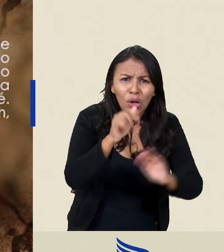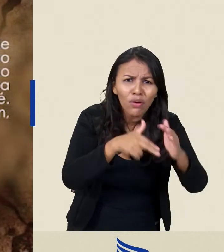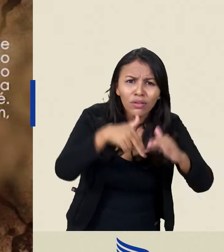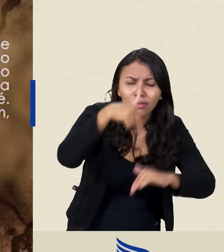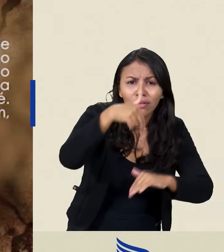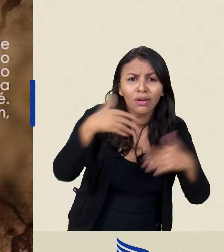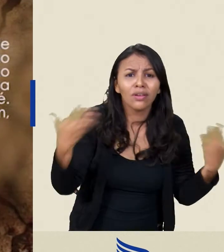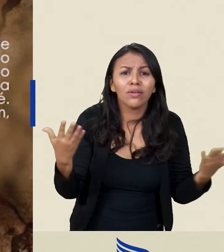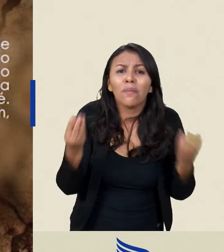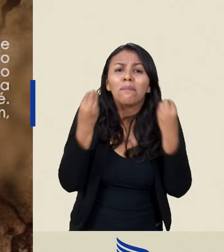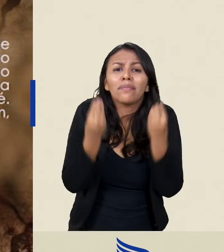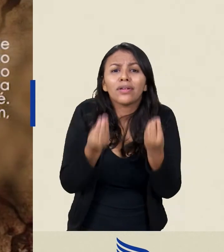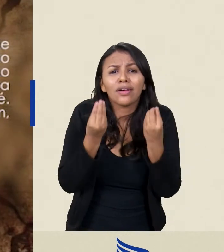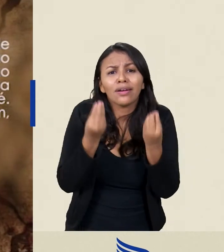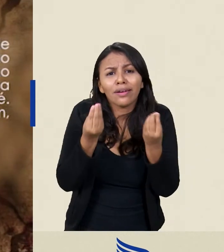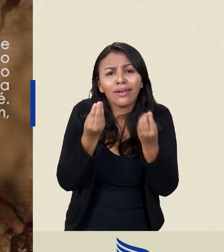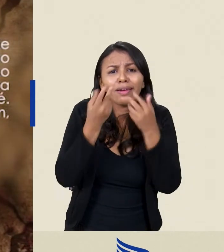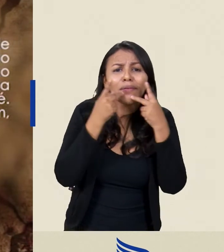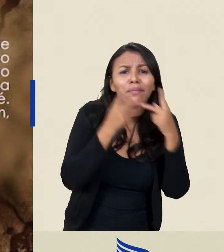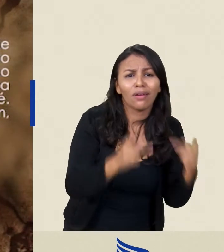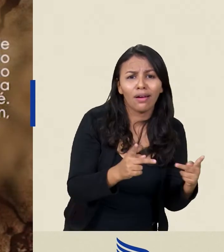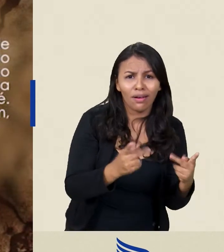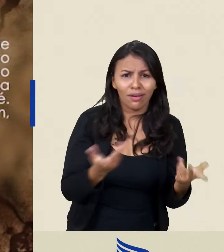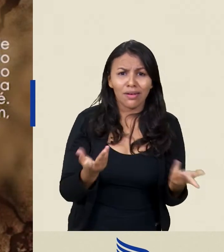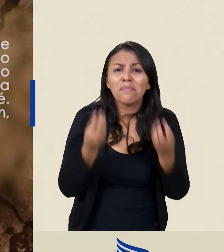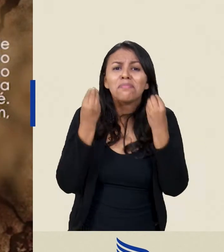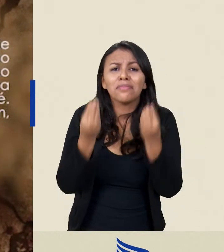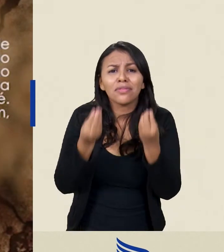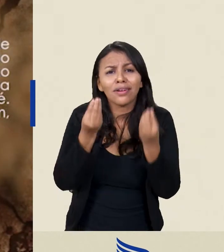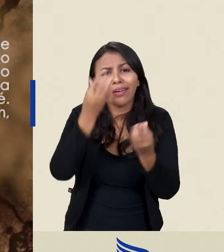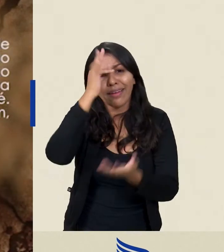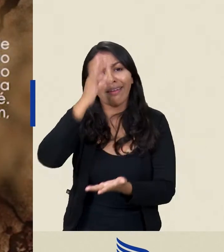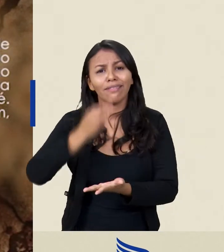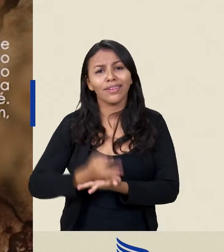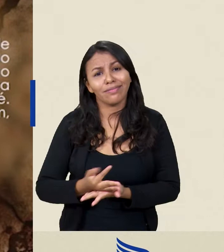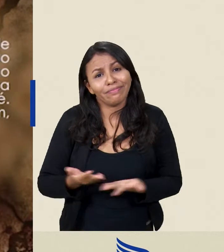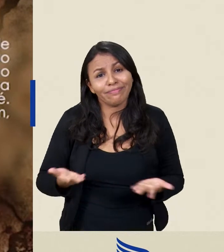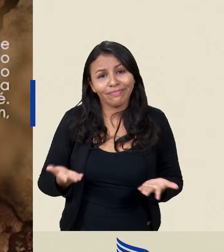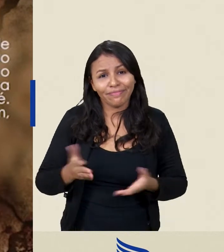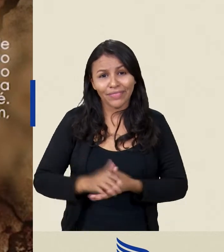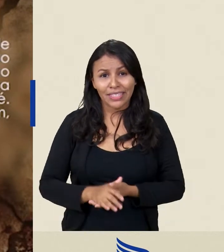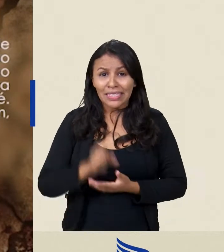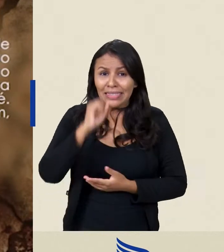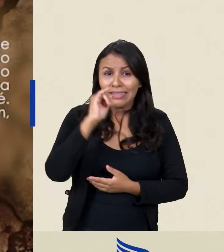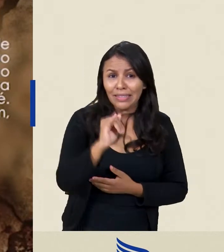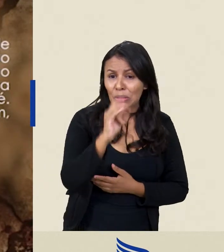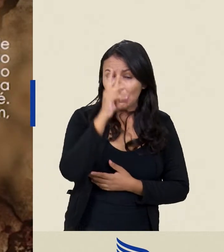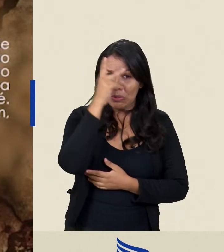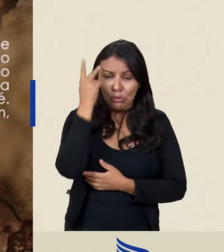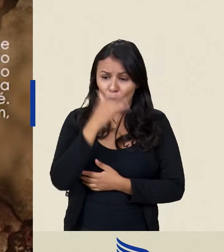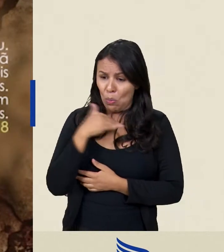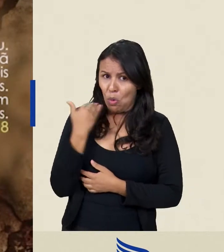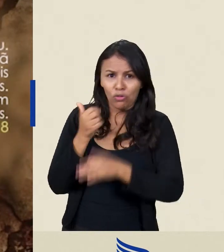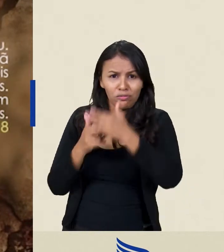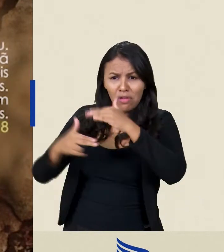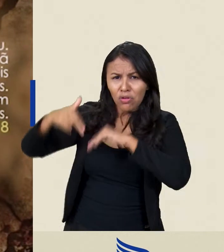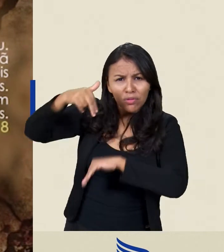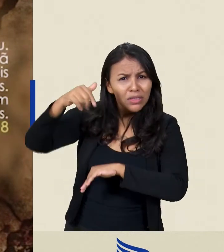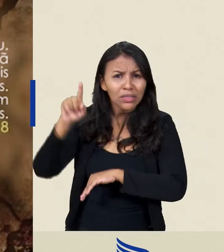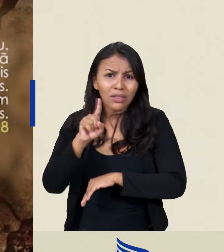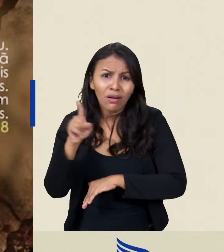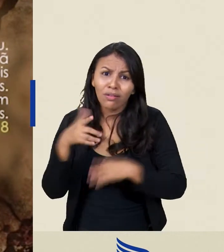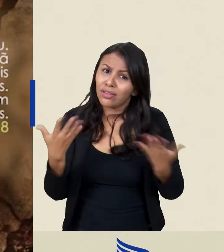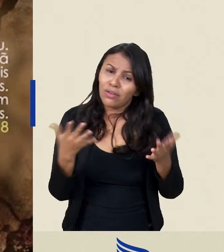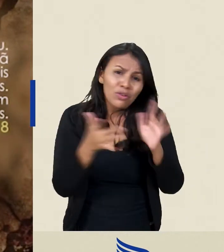logo é vã a nossa pregação, e também é vã a vossa fé. Porque se os mortos não ressuscitam, também Cristo